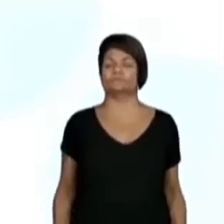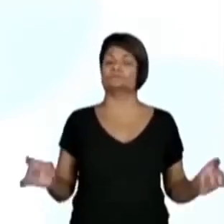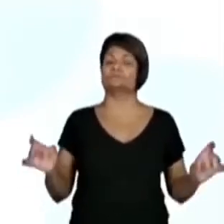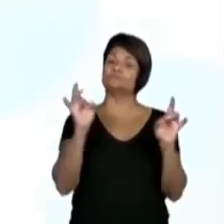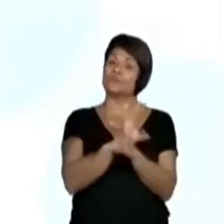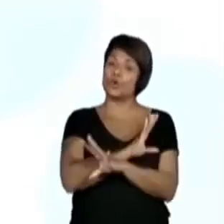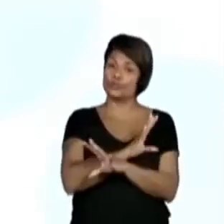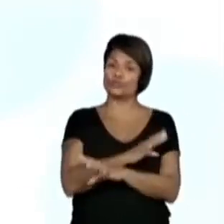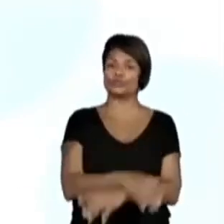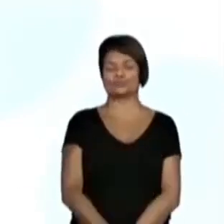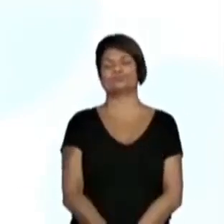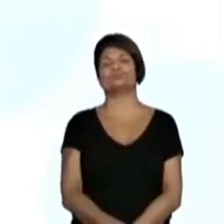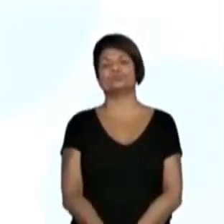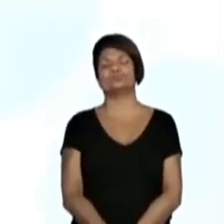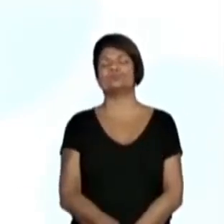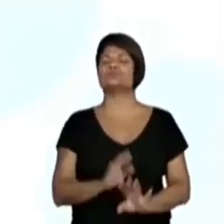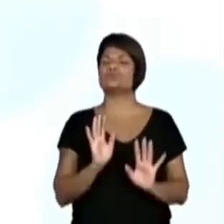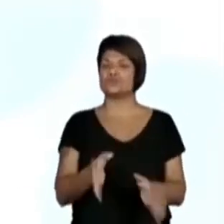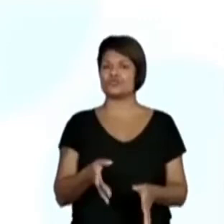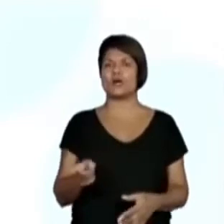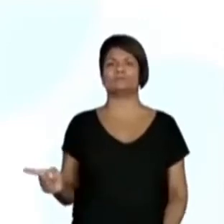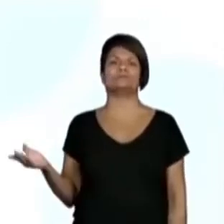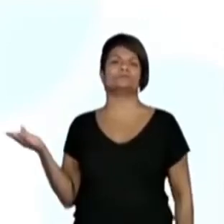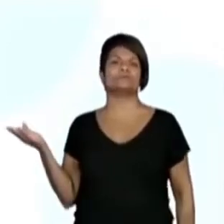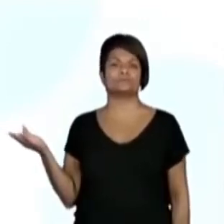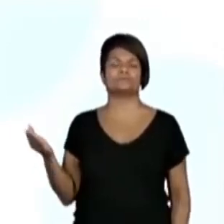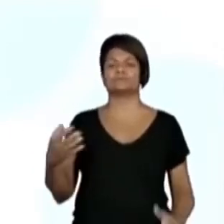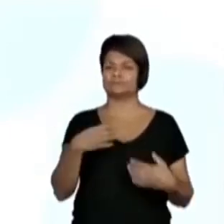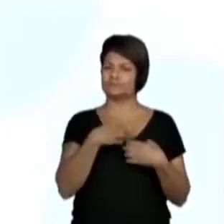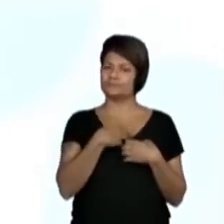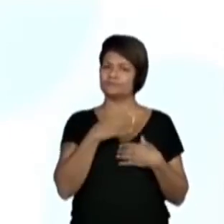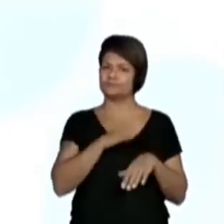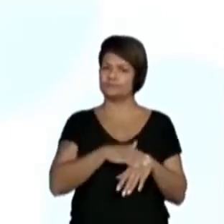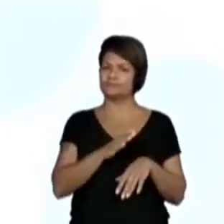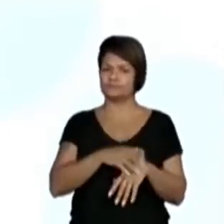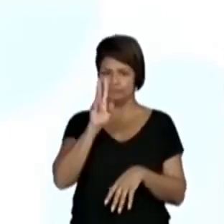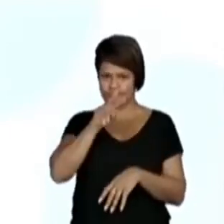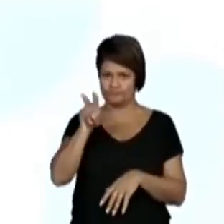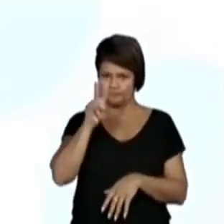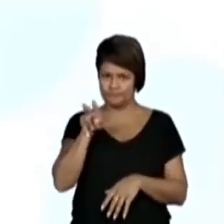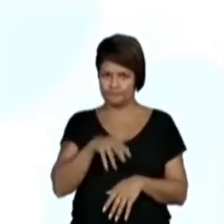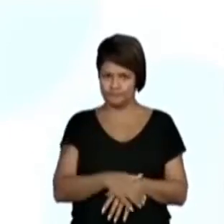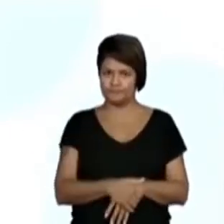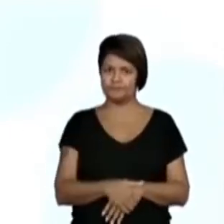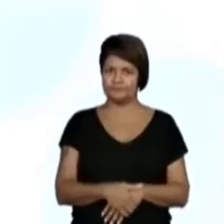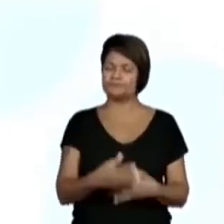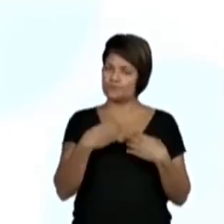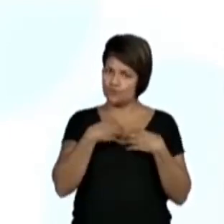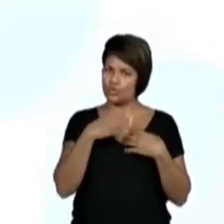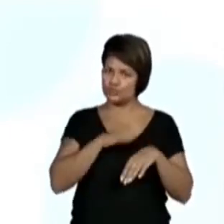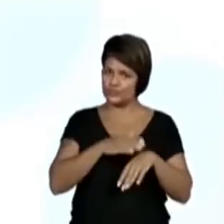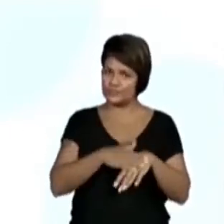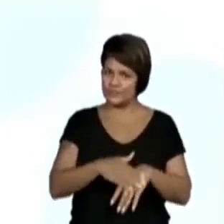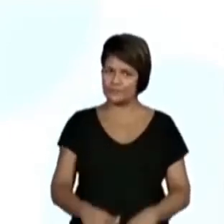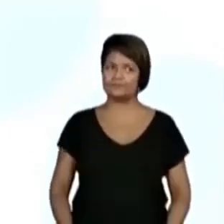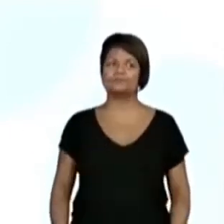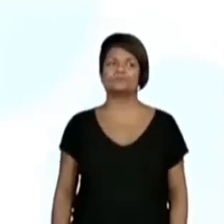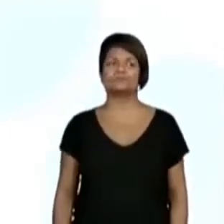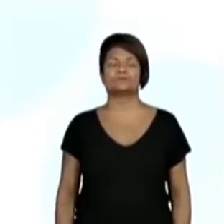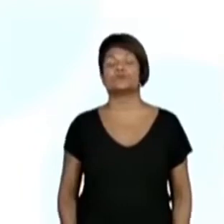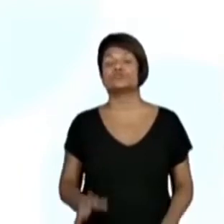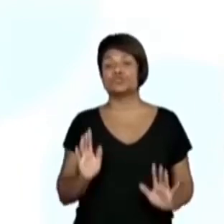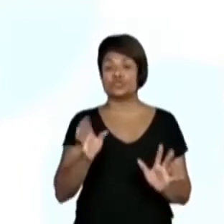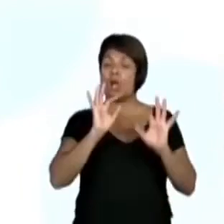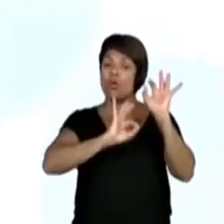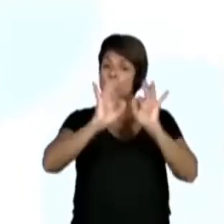Pronto. Eu tenho apenas o modo de fazer na tela. Vamos fazer a leitura do modo de fazer? Organizei